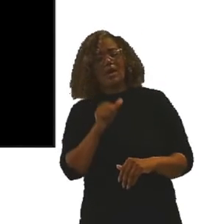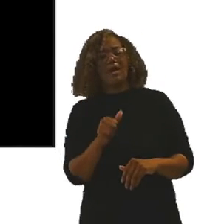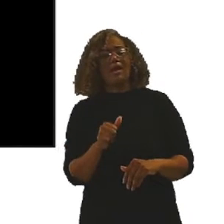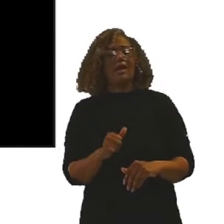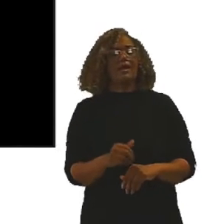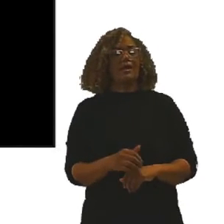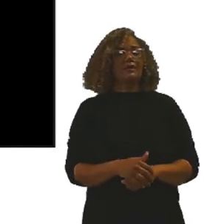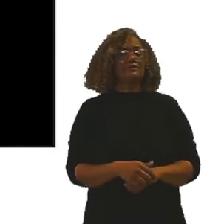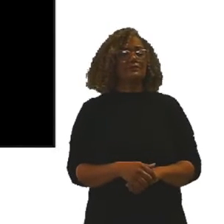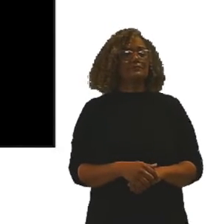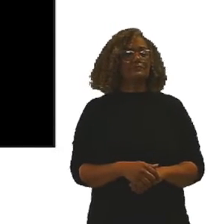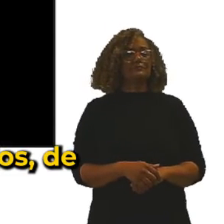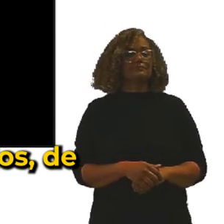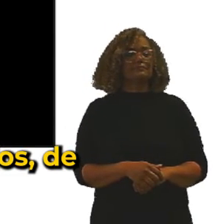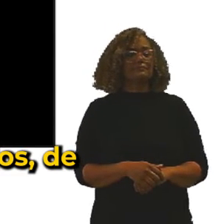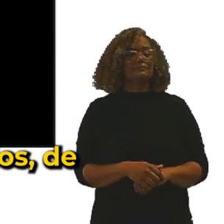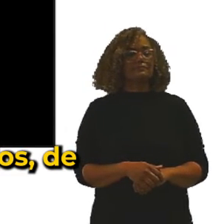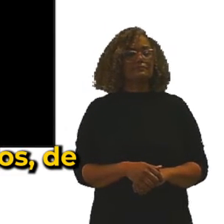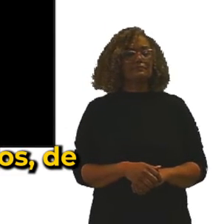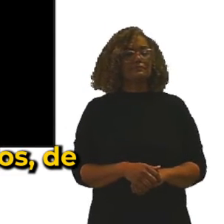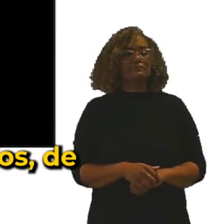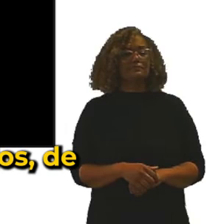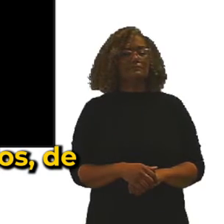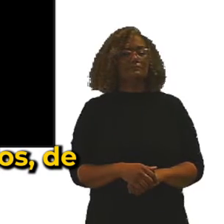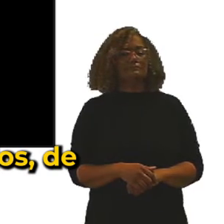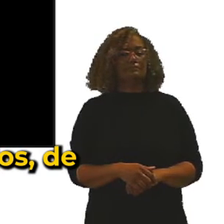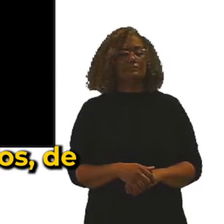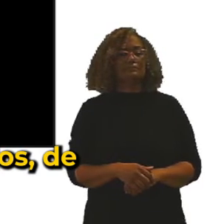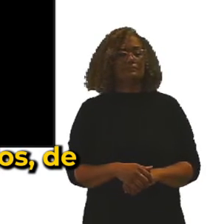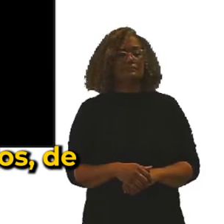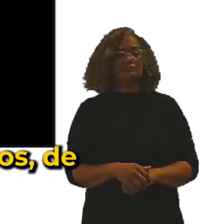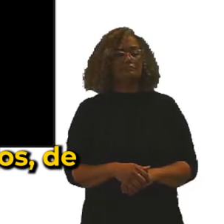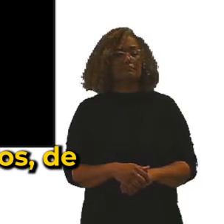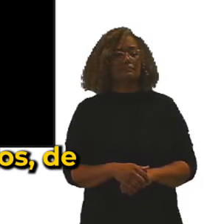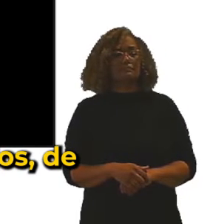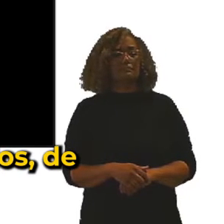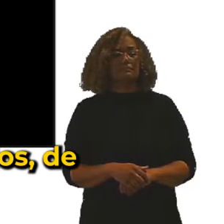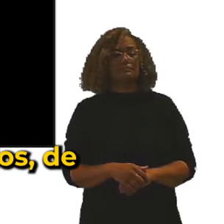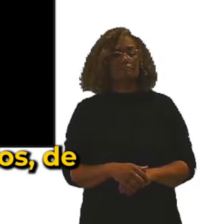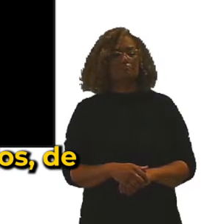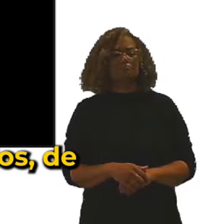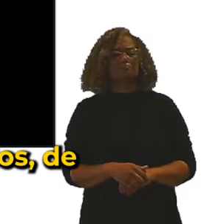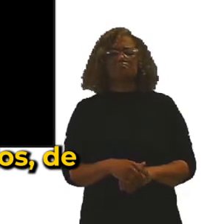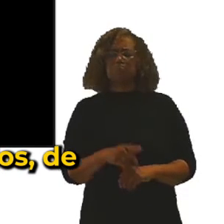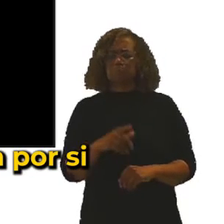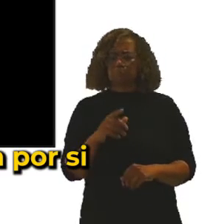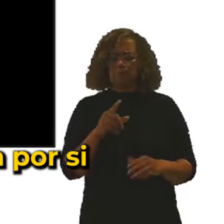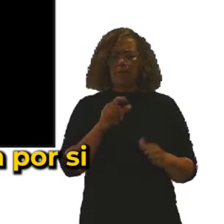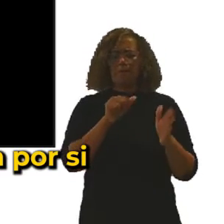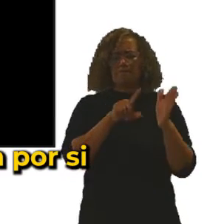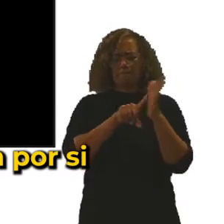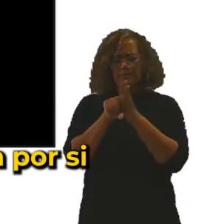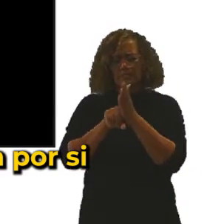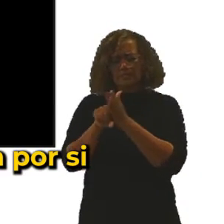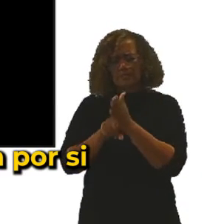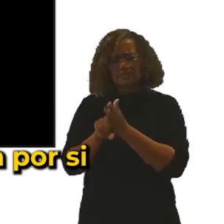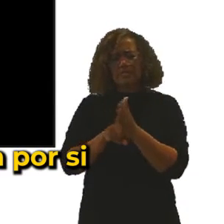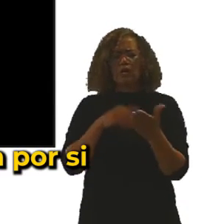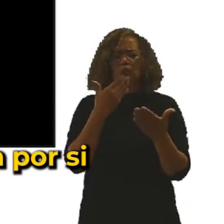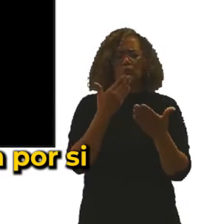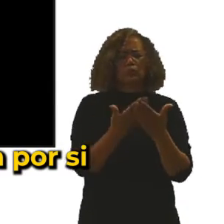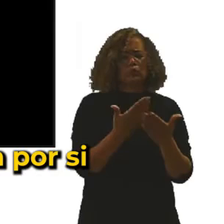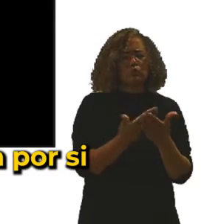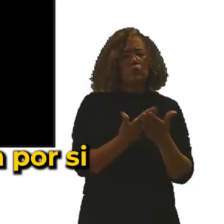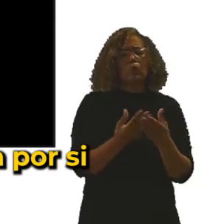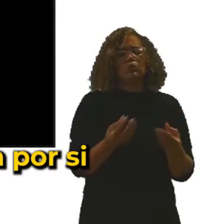ainda me abastecendo, não é, de todos esses estudos, de toda essa doutrina, de toda essa